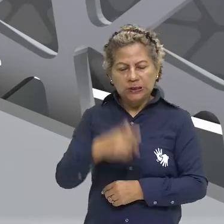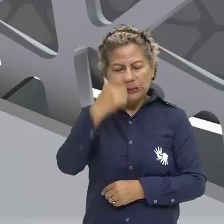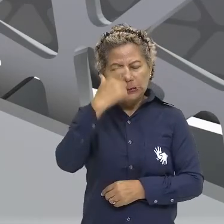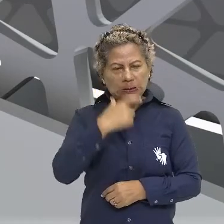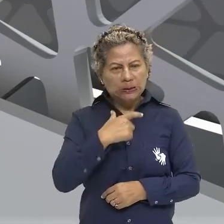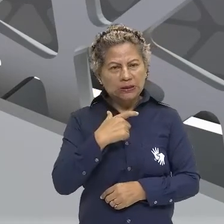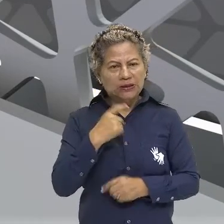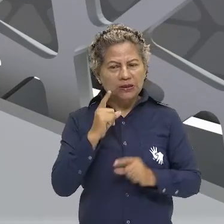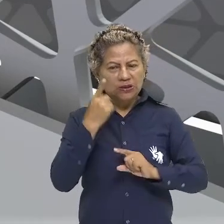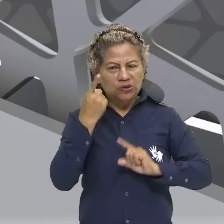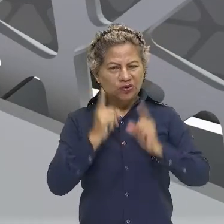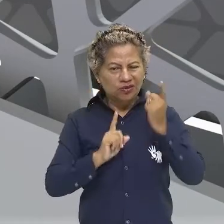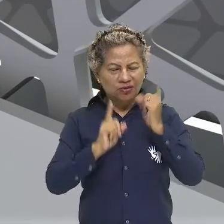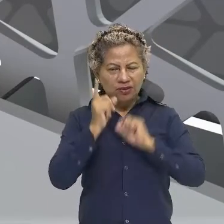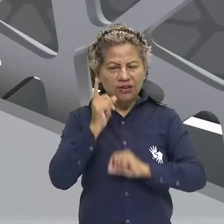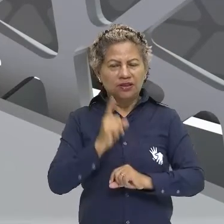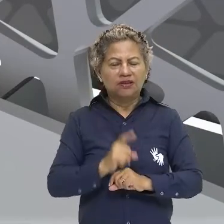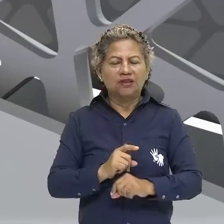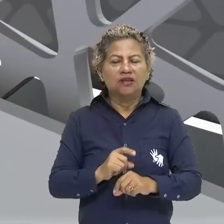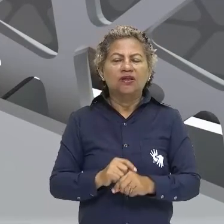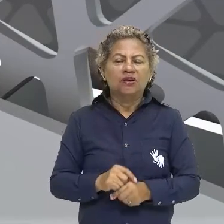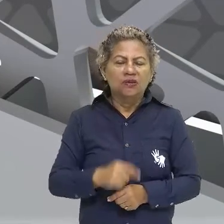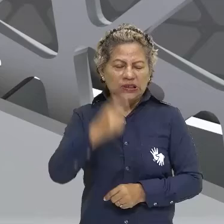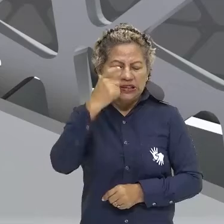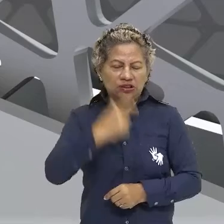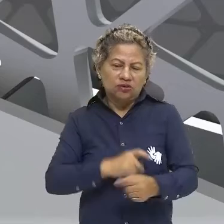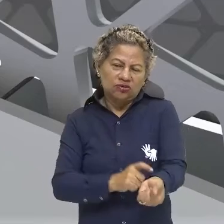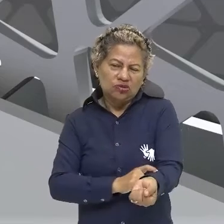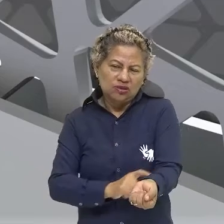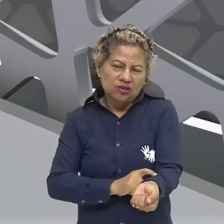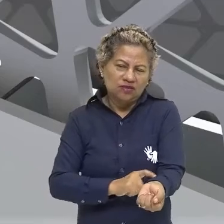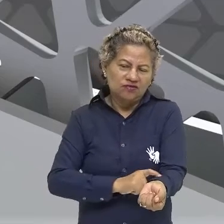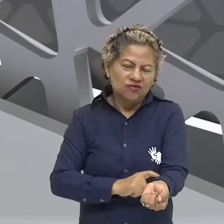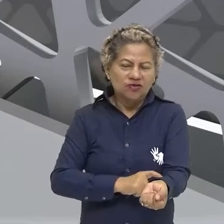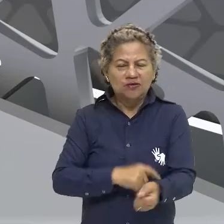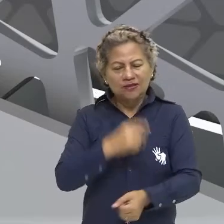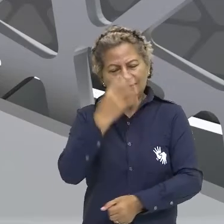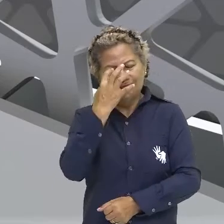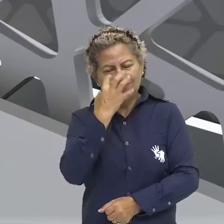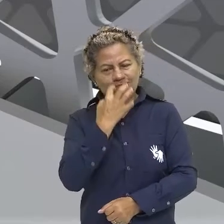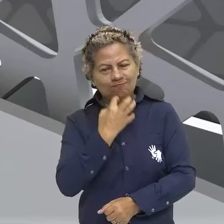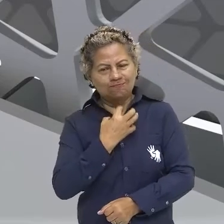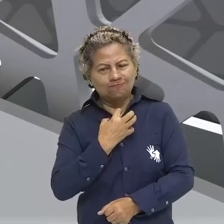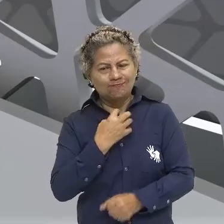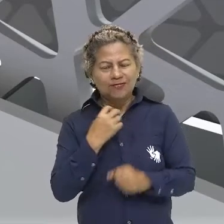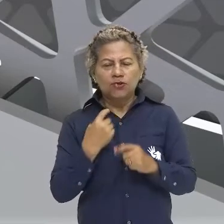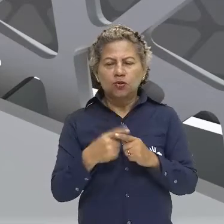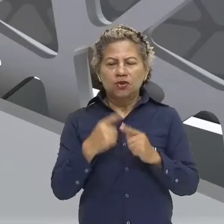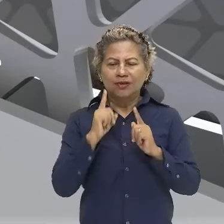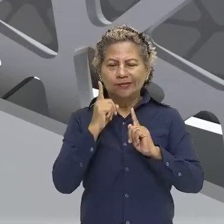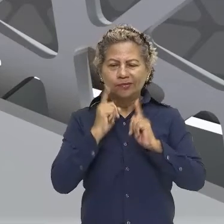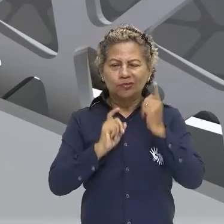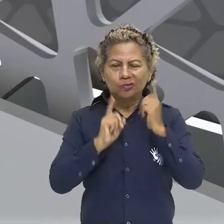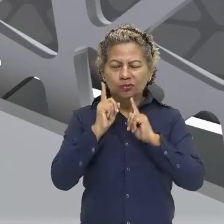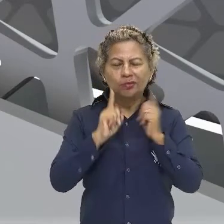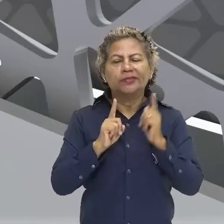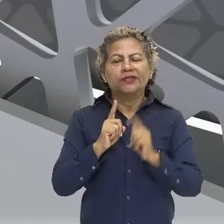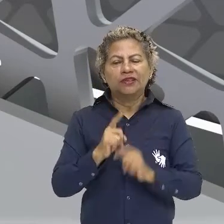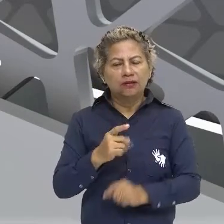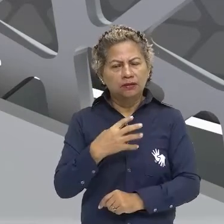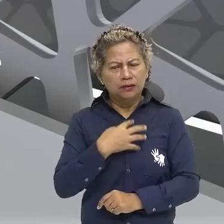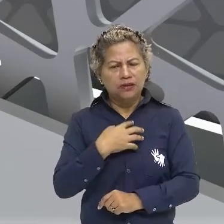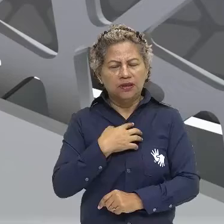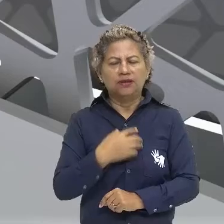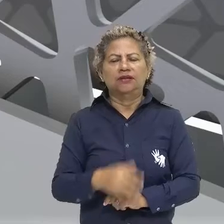incomodando, que você está nervoso com alguma coisa, você está chateado com algo. É muito difícil, né, de